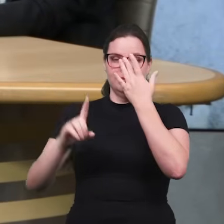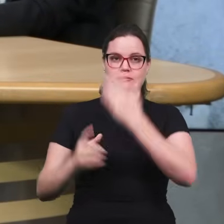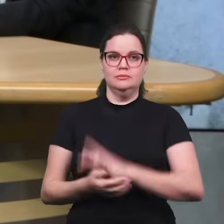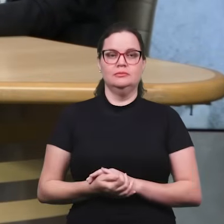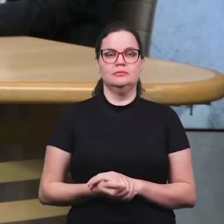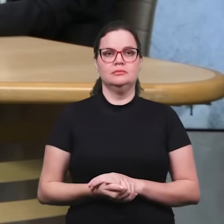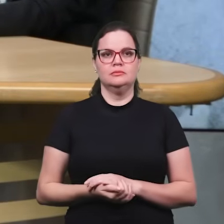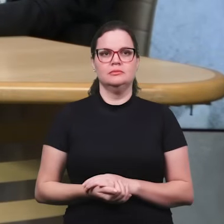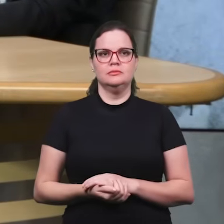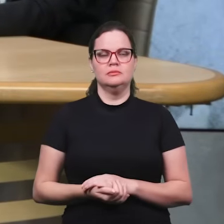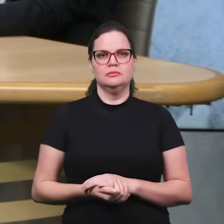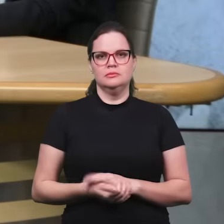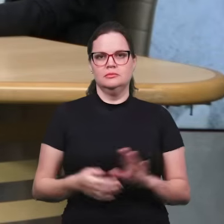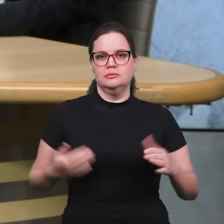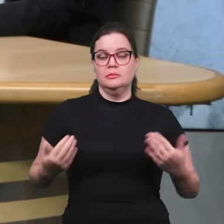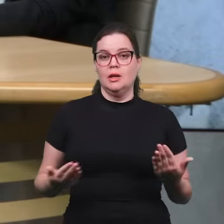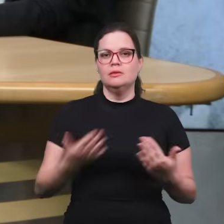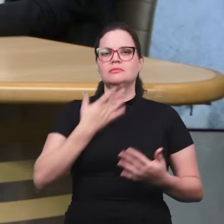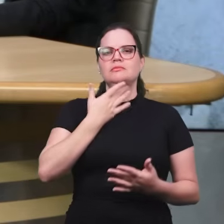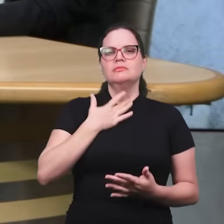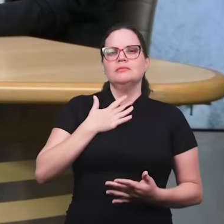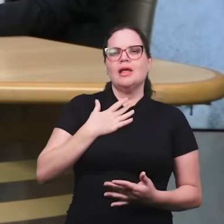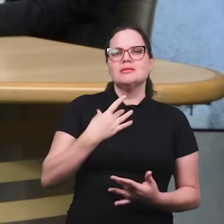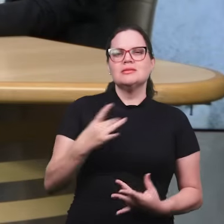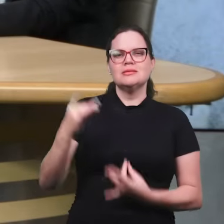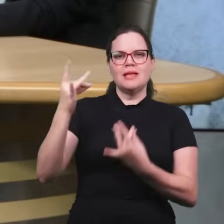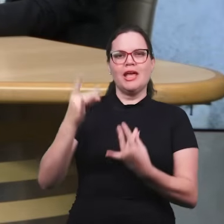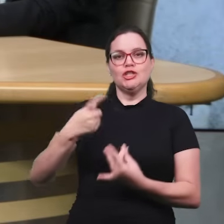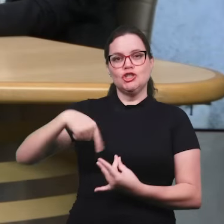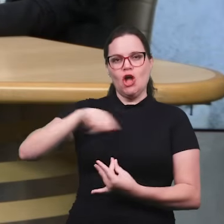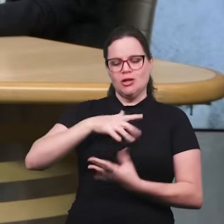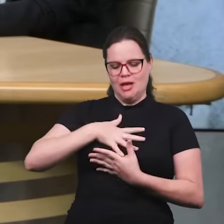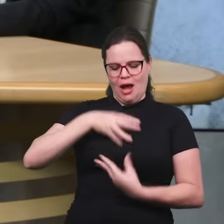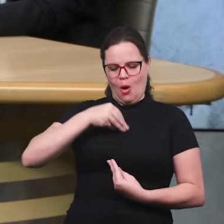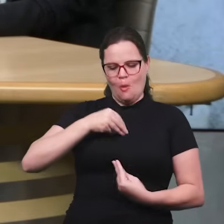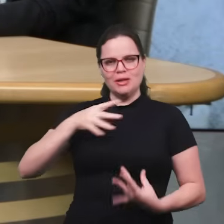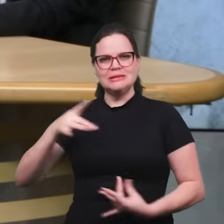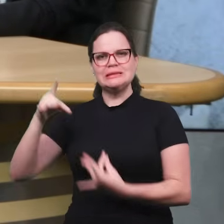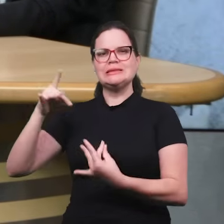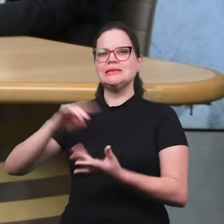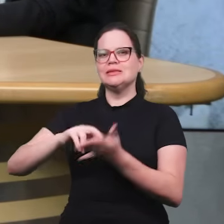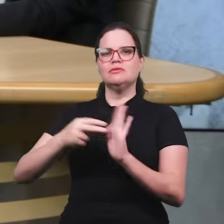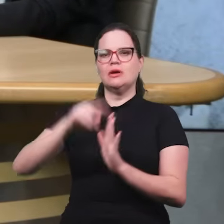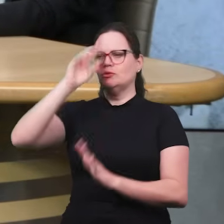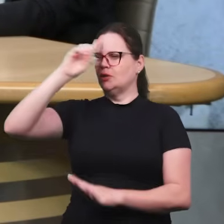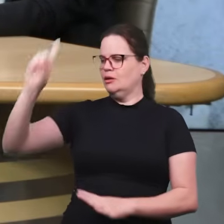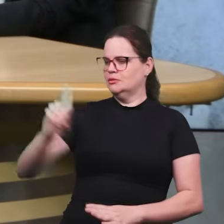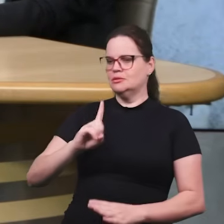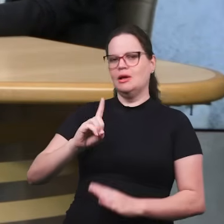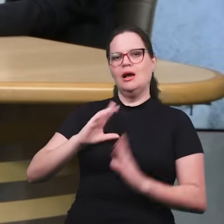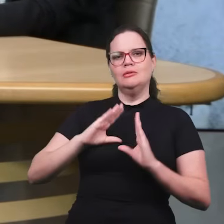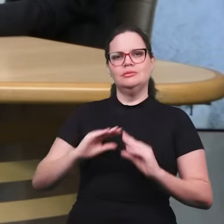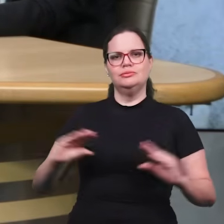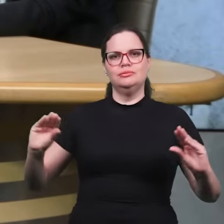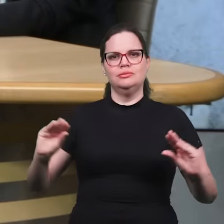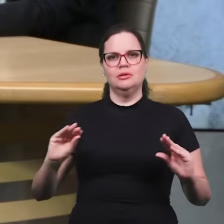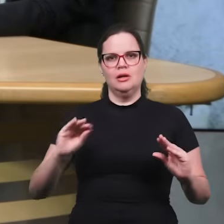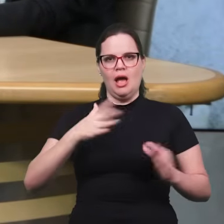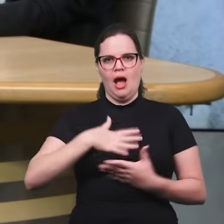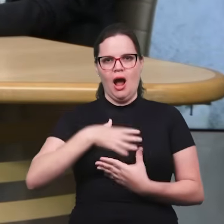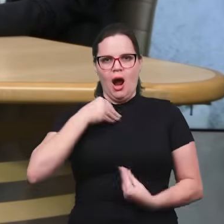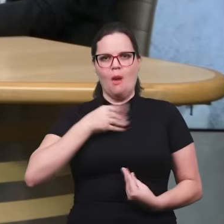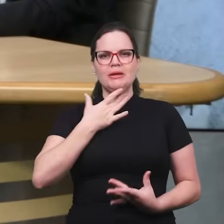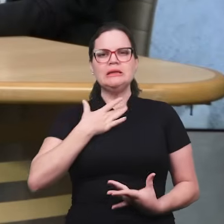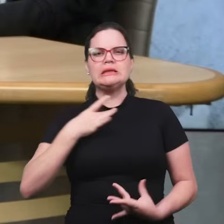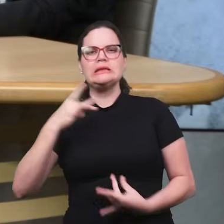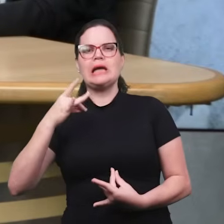vivo. Então, essa sede da nossa alma, ela não vai ser preenchida com uma viagem, não vai